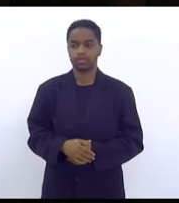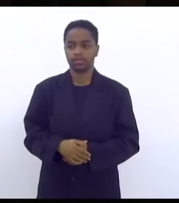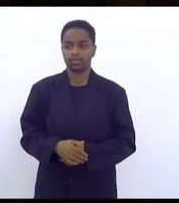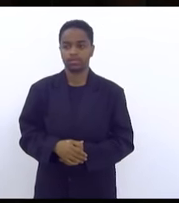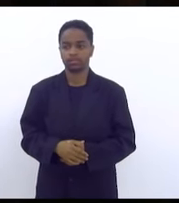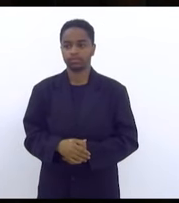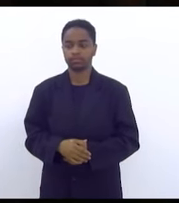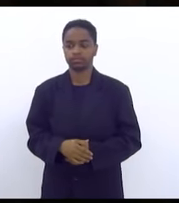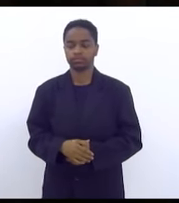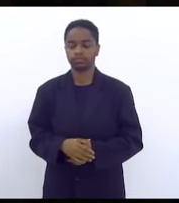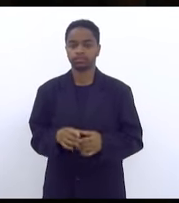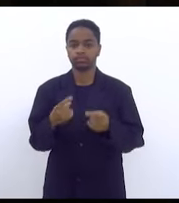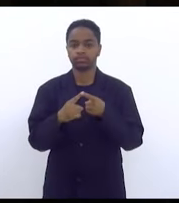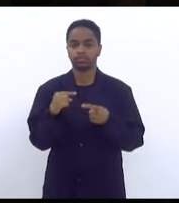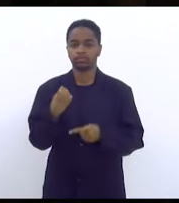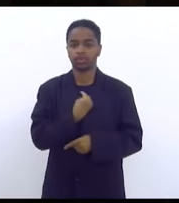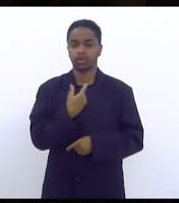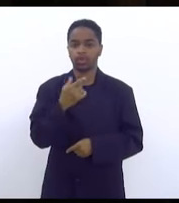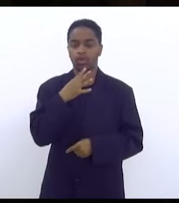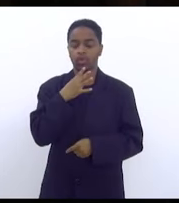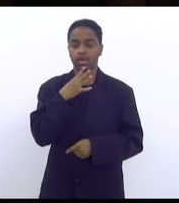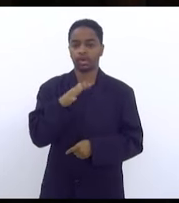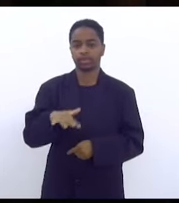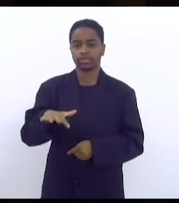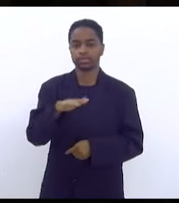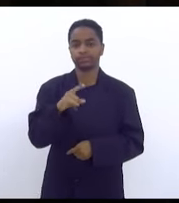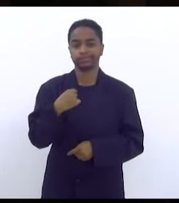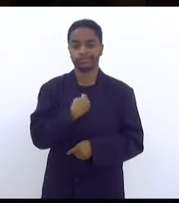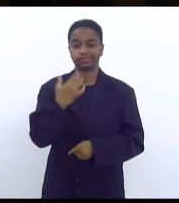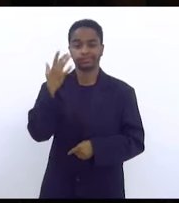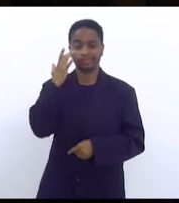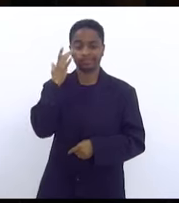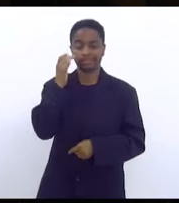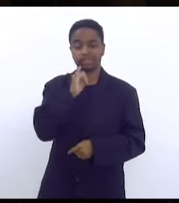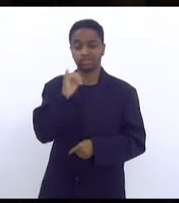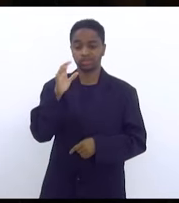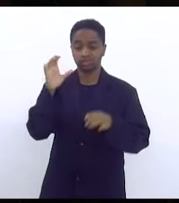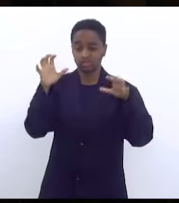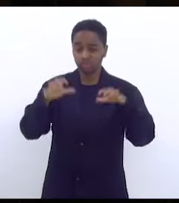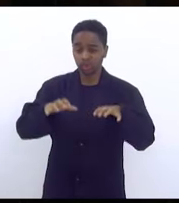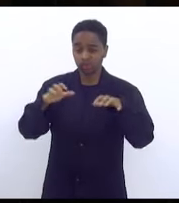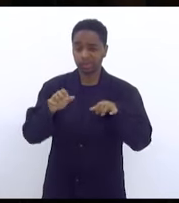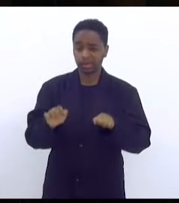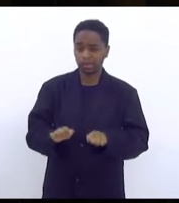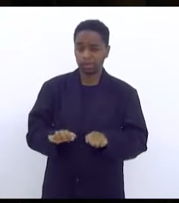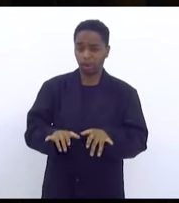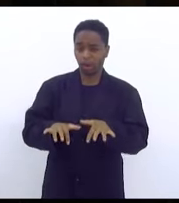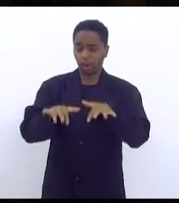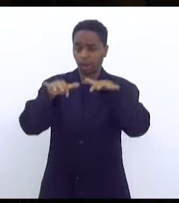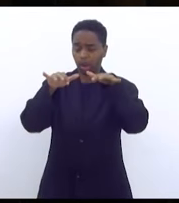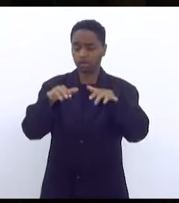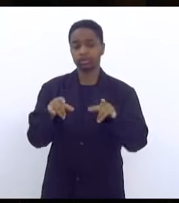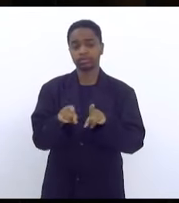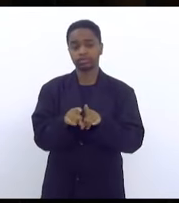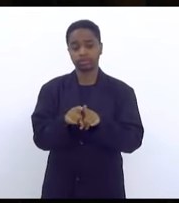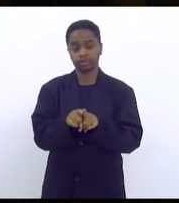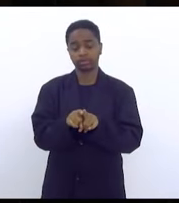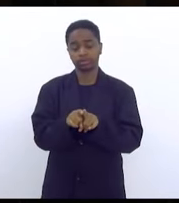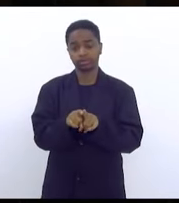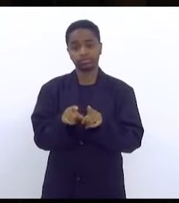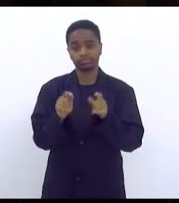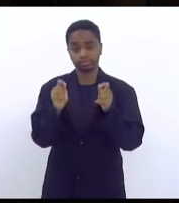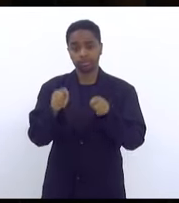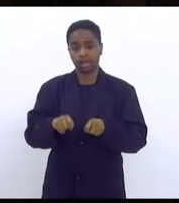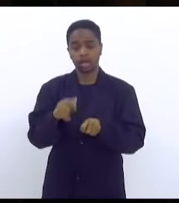que conhece bem aquela região sabe que quando chove é um trecho que alaga muito e é possível realmente